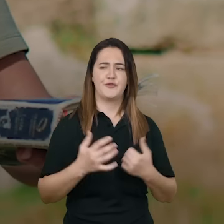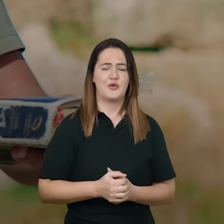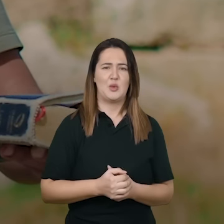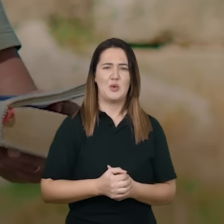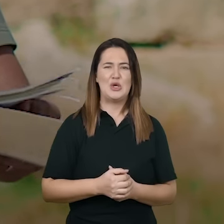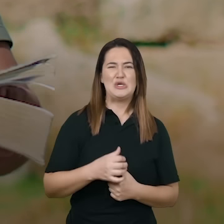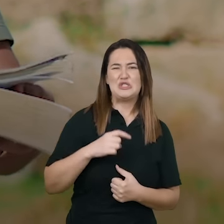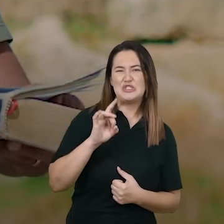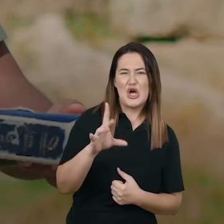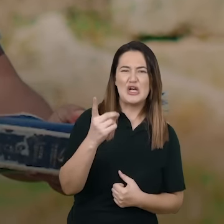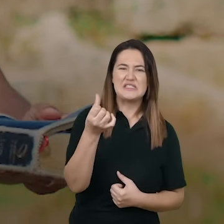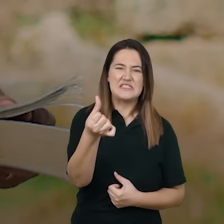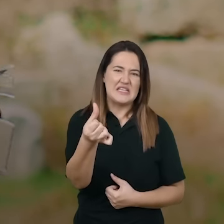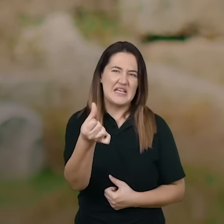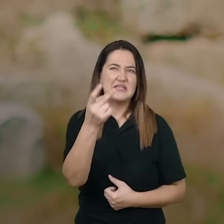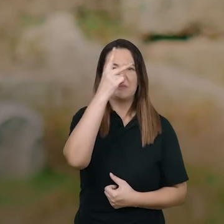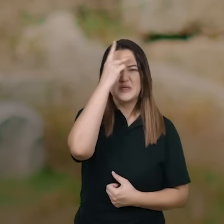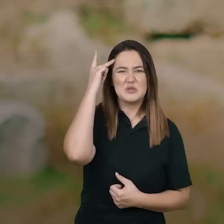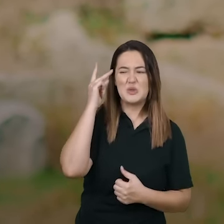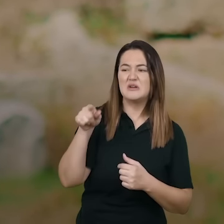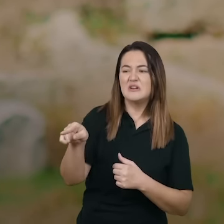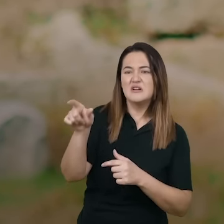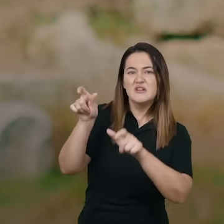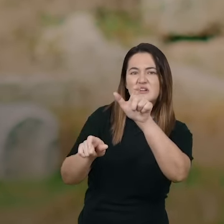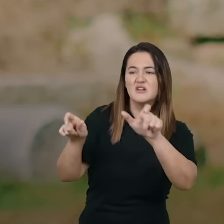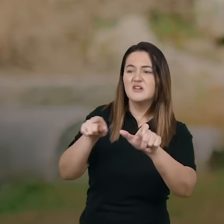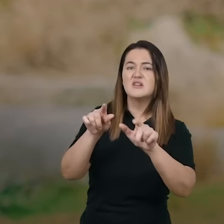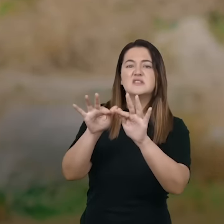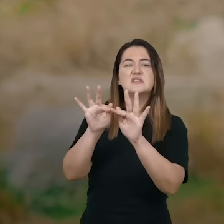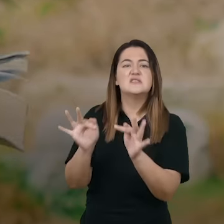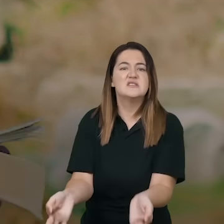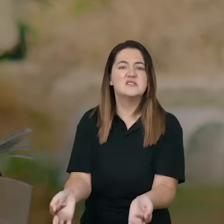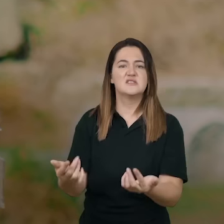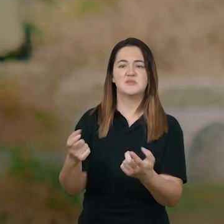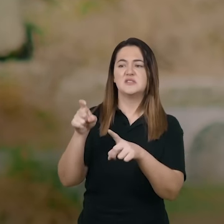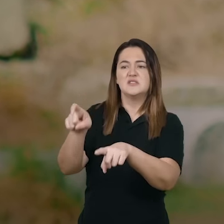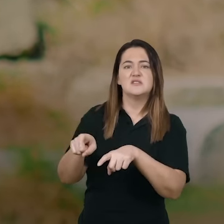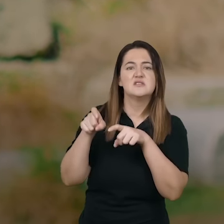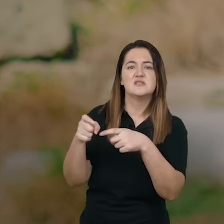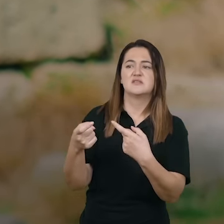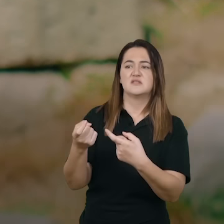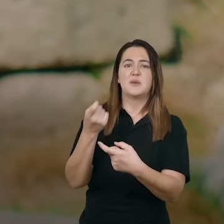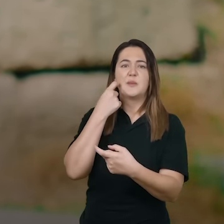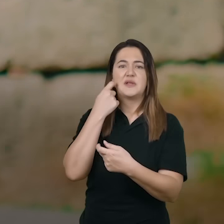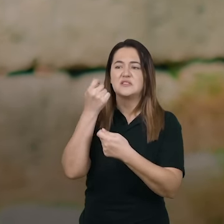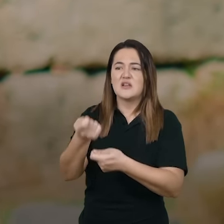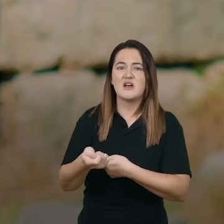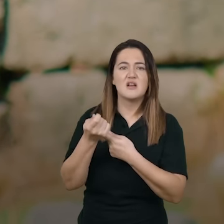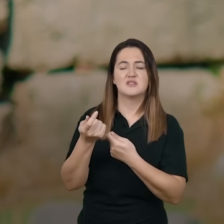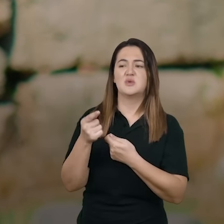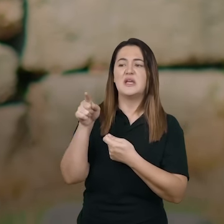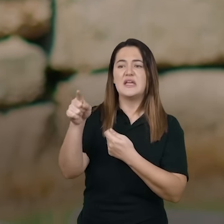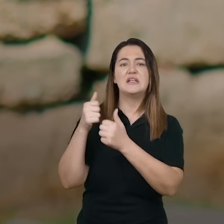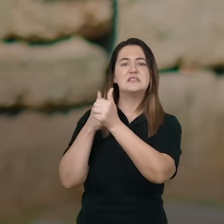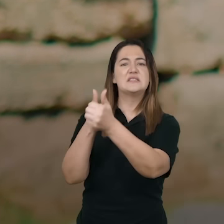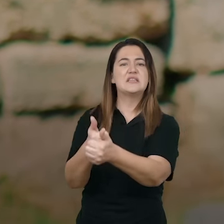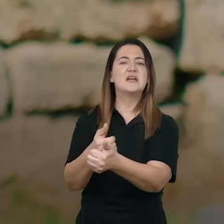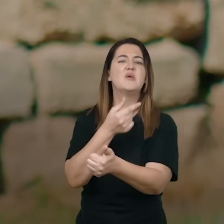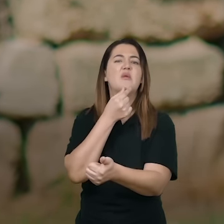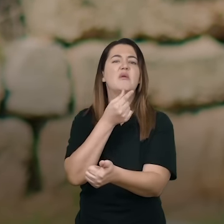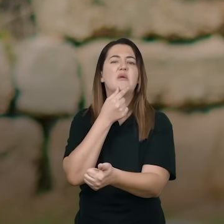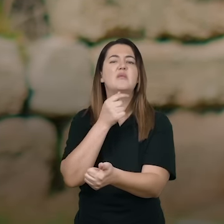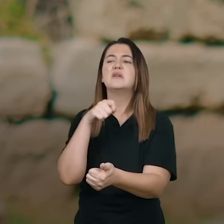dúzia de camponeses, pessoas provincianas, que seguiram um outro homem campesino chamado Jesus de